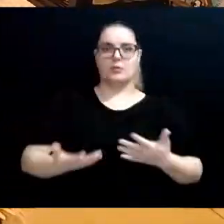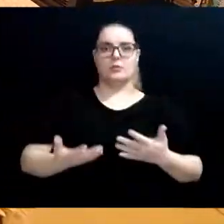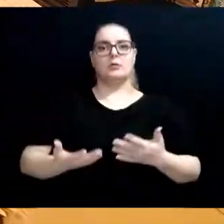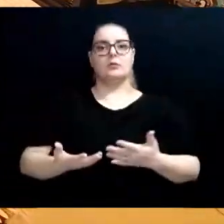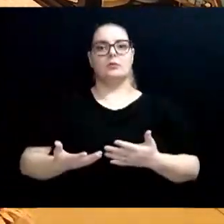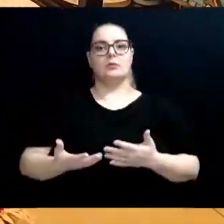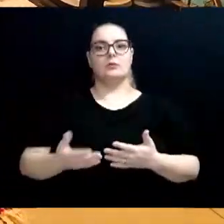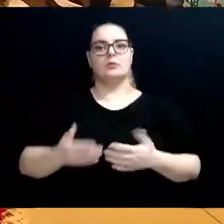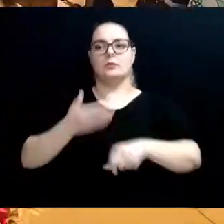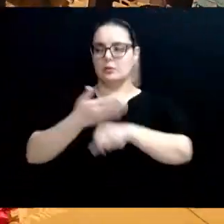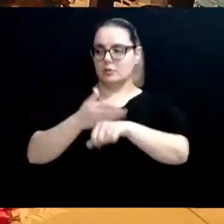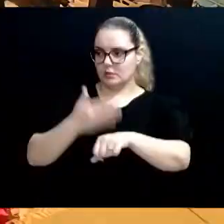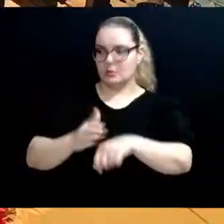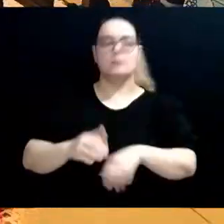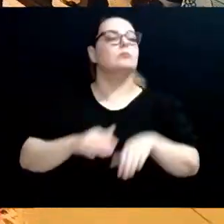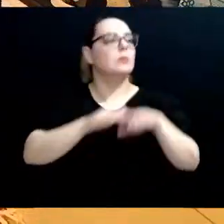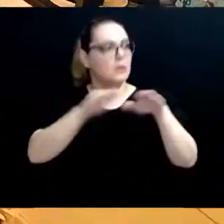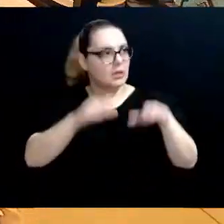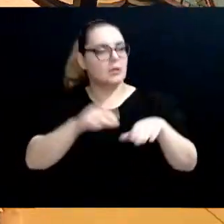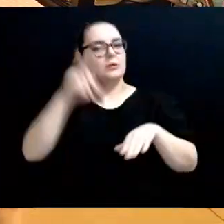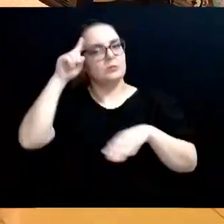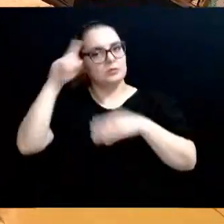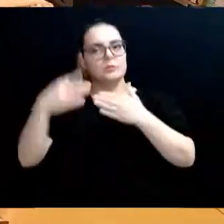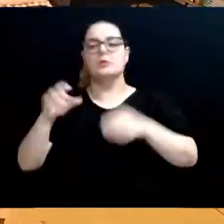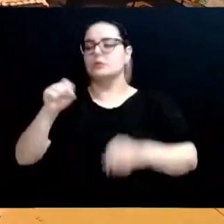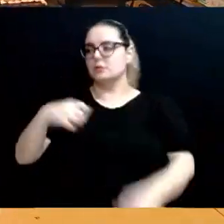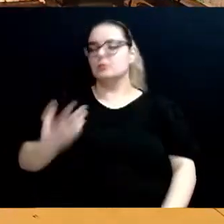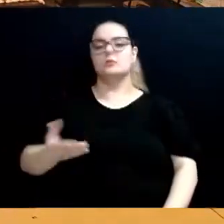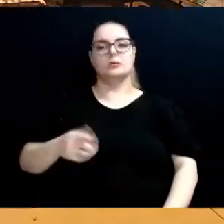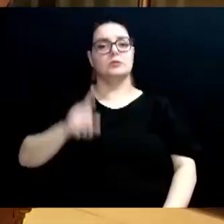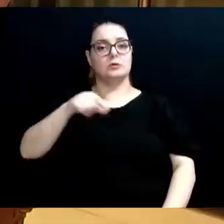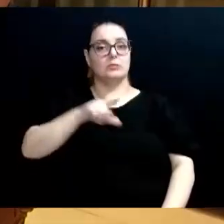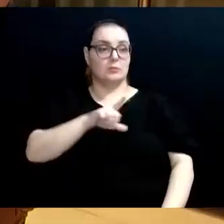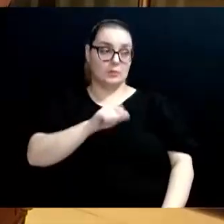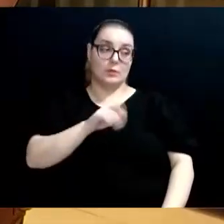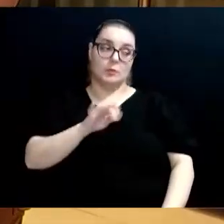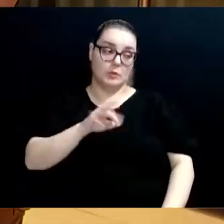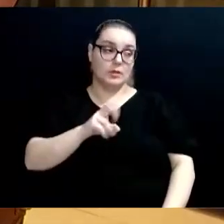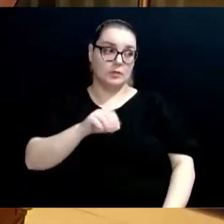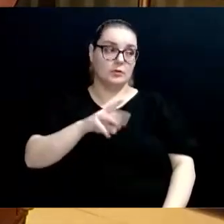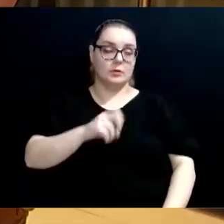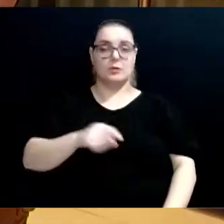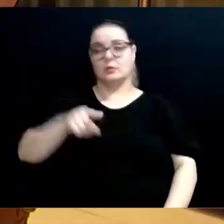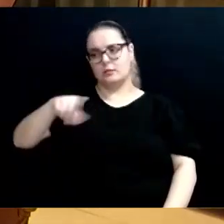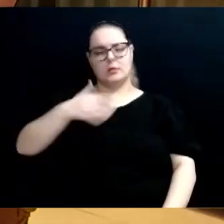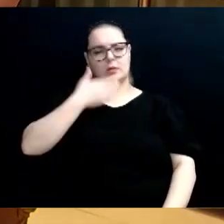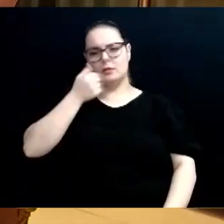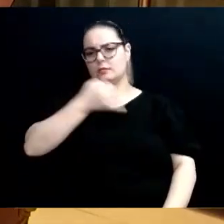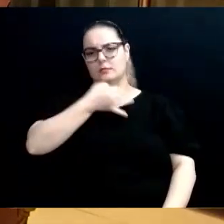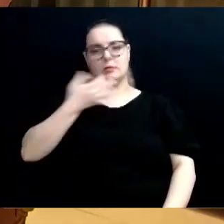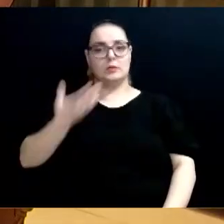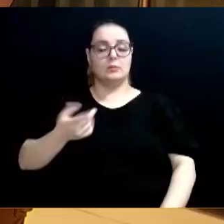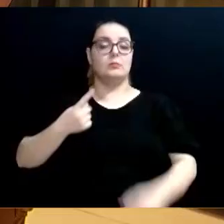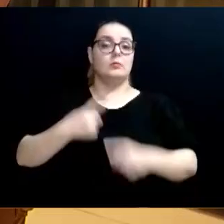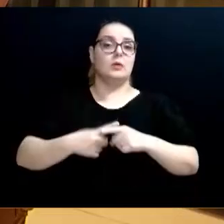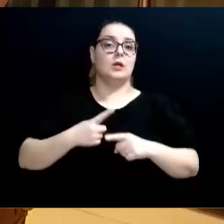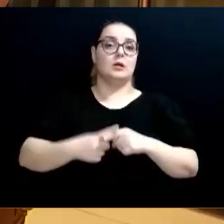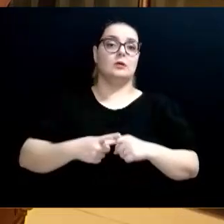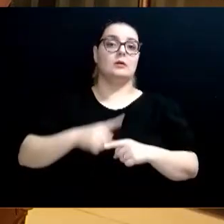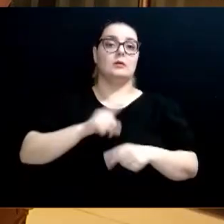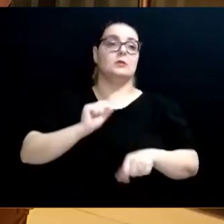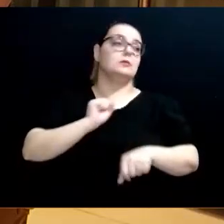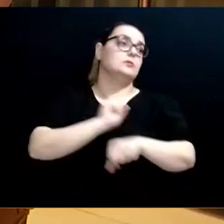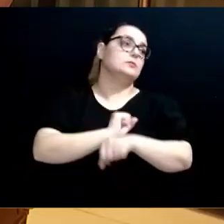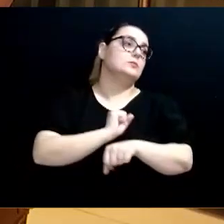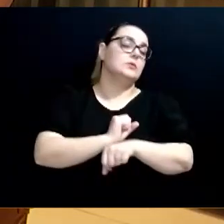fazer xadrez, começou a fazer jogo. Então eles aprendem na prática, na né? prática. Então é um laboratório.